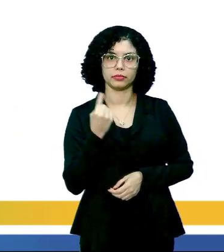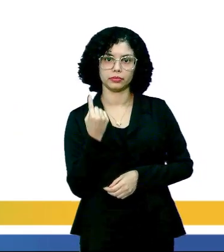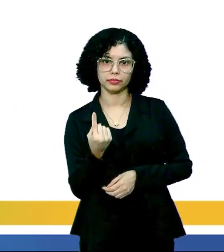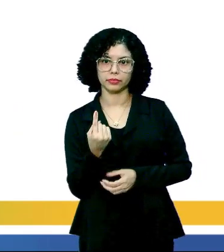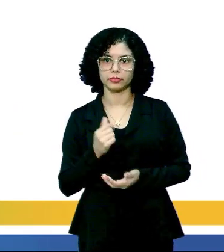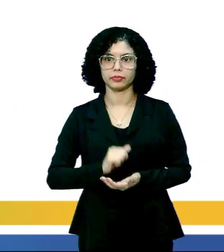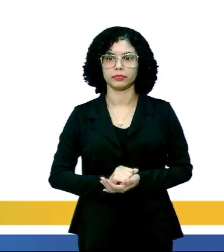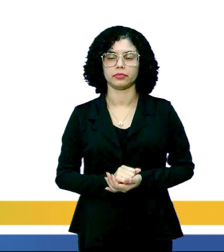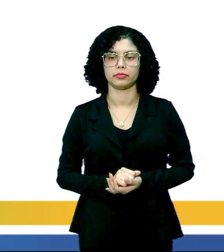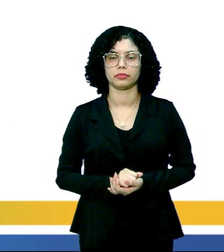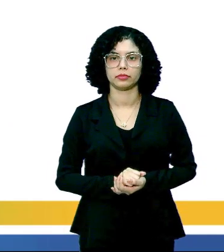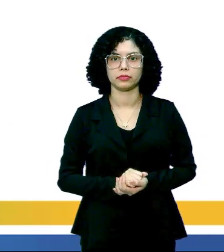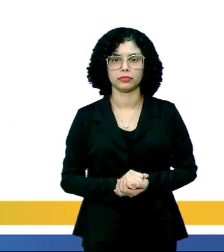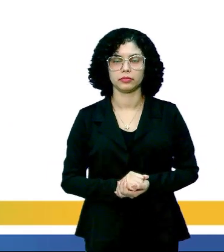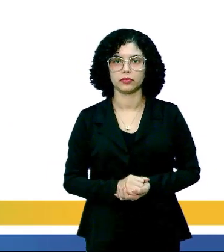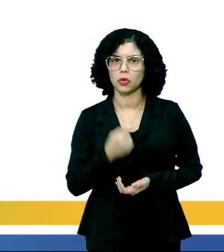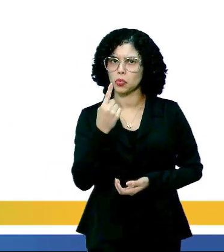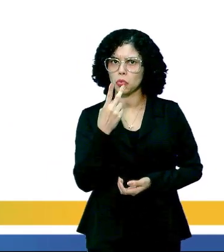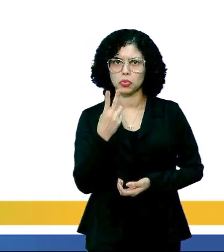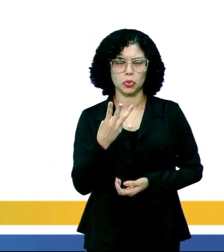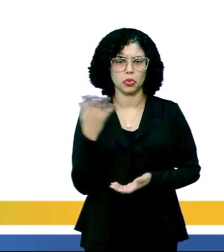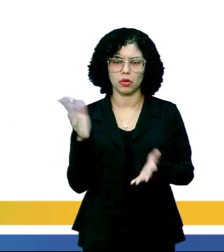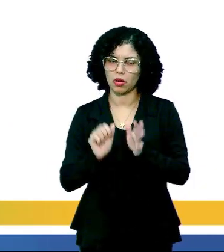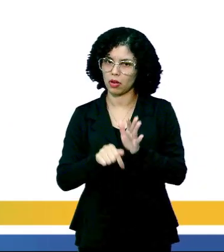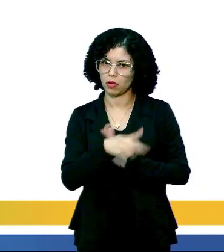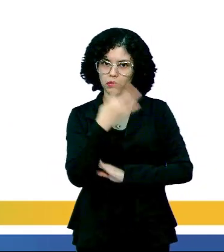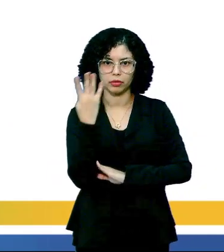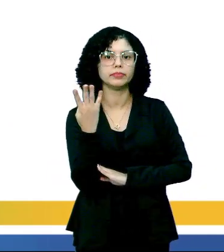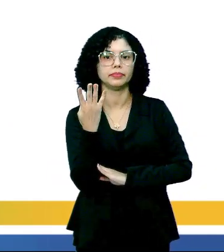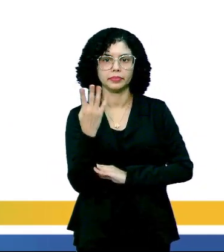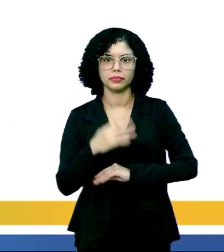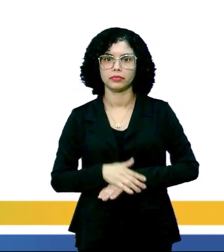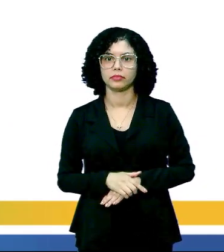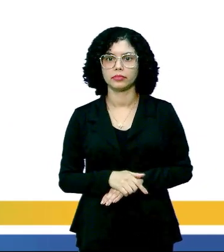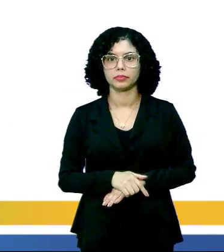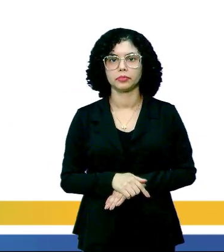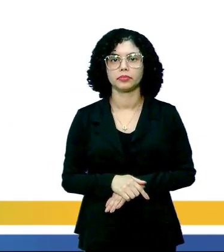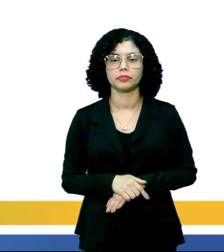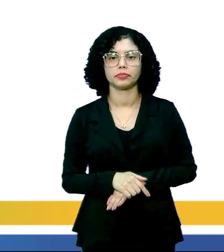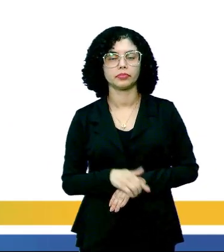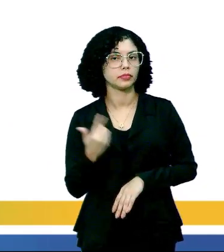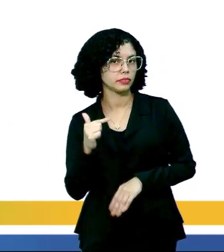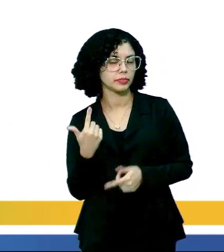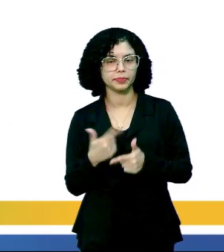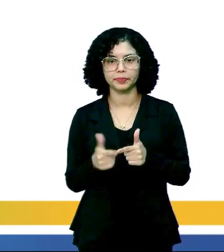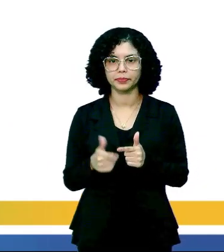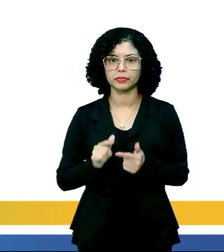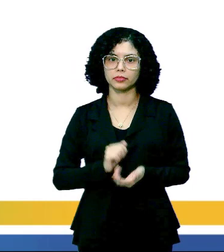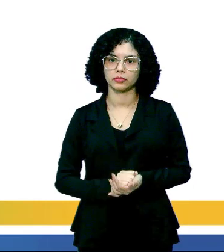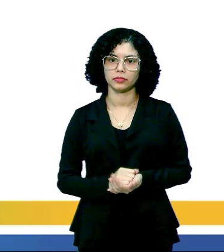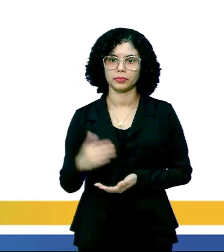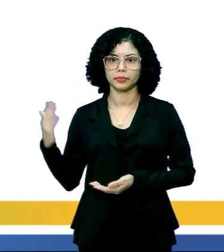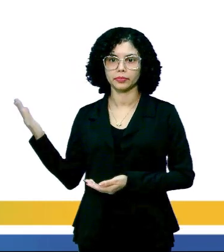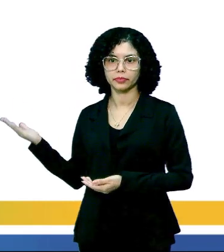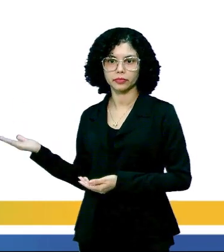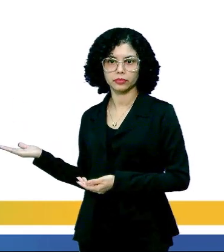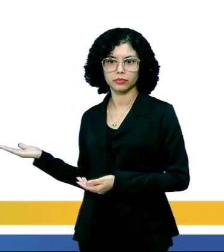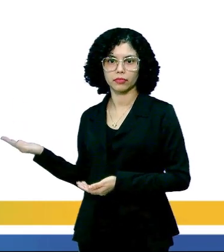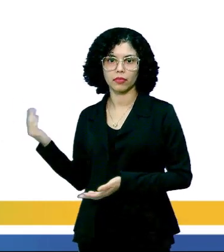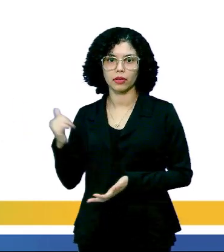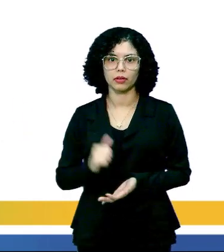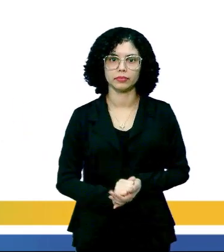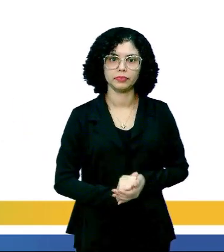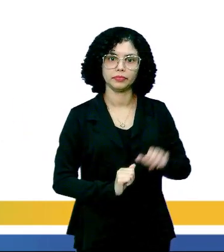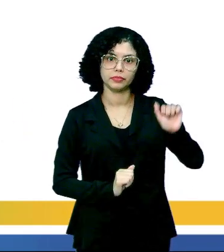tá? Mas o texto poderia falar 2, 3, e aí você só aumentaria também 2, 3 vezes o valor, não tem problema. Olha o que acontece. Então,